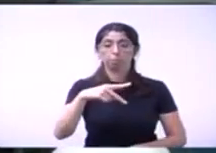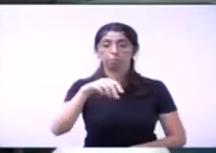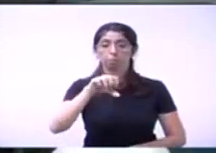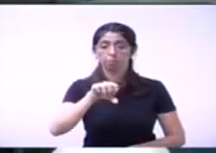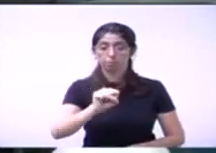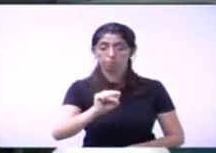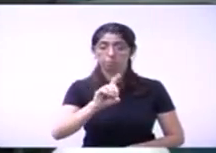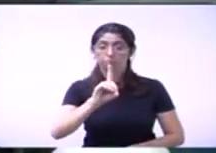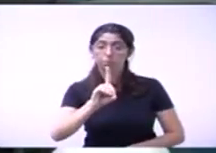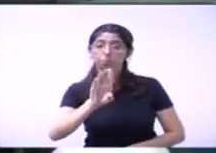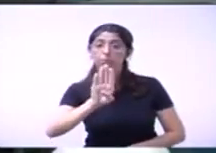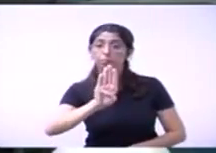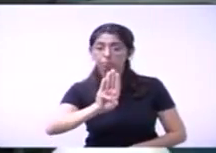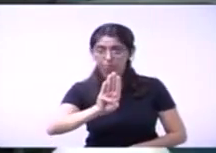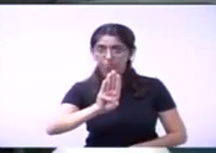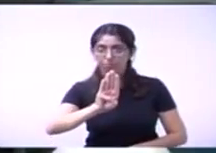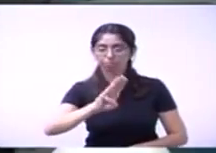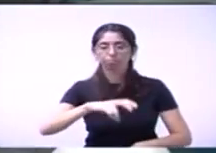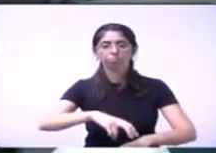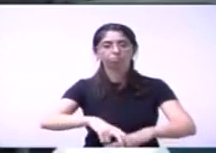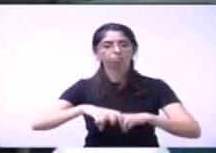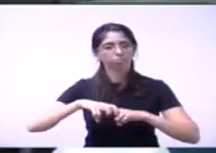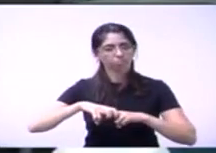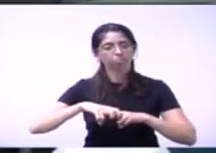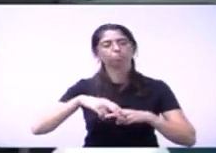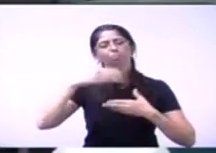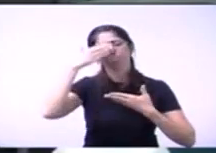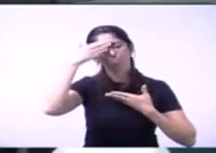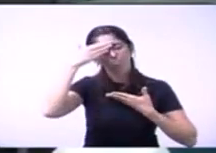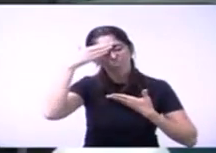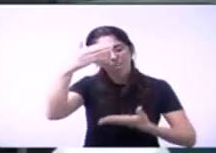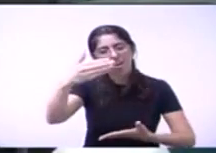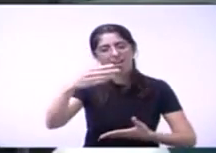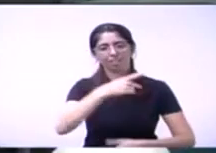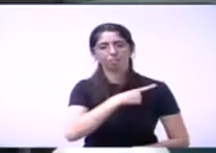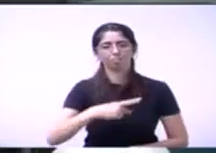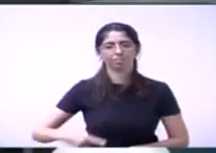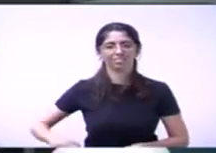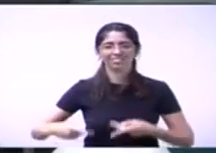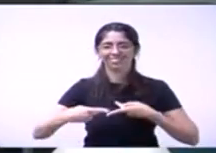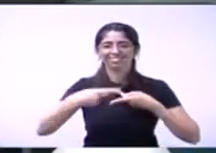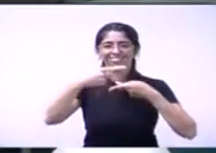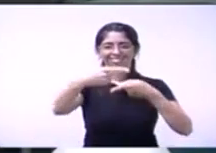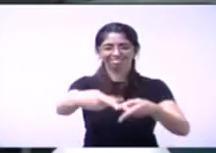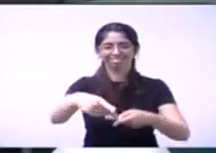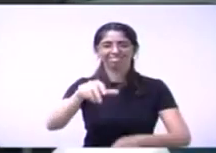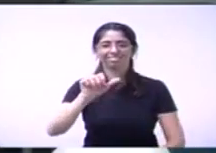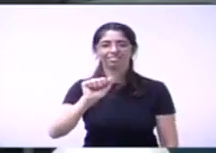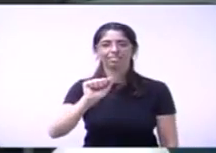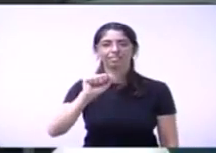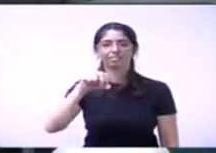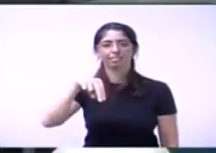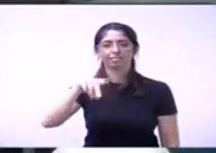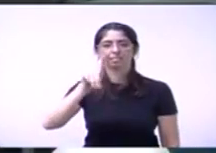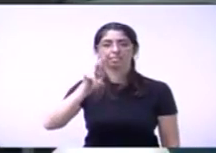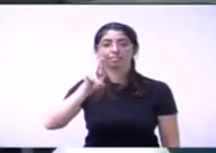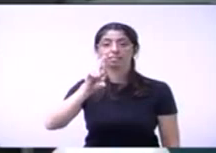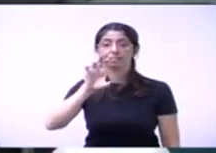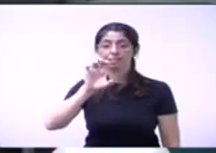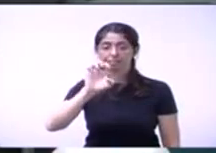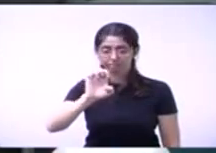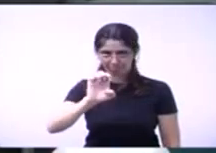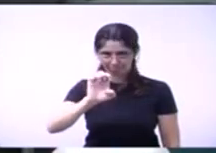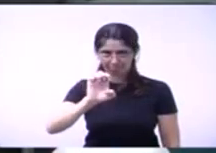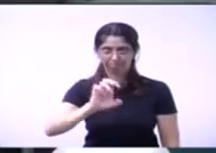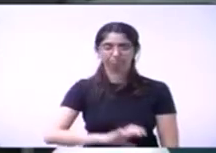já agradeço o convite do presidente do Partido PSDB, André Zanovello. Quero